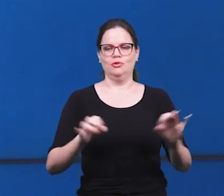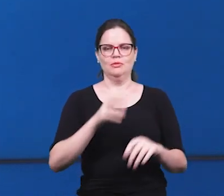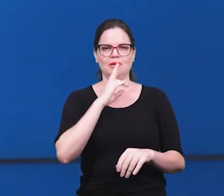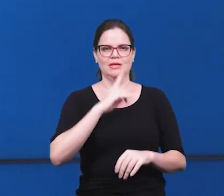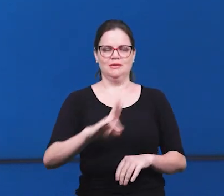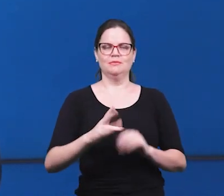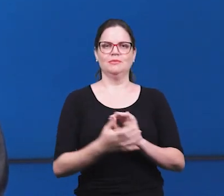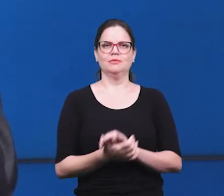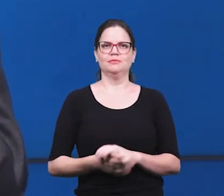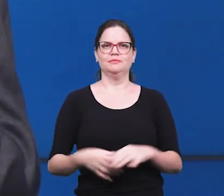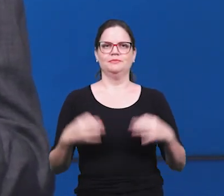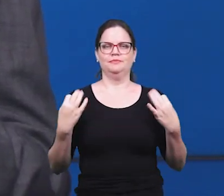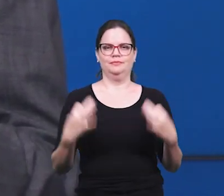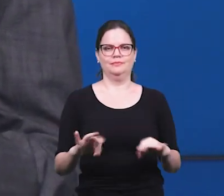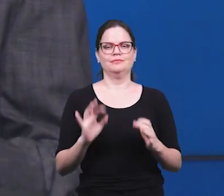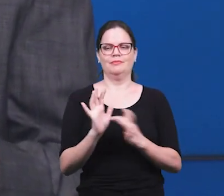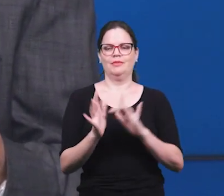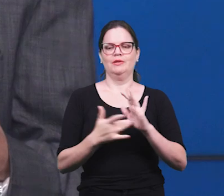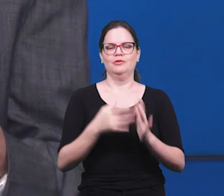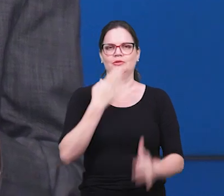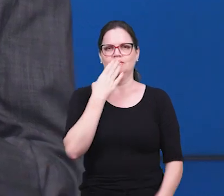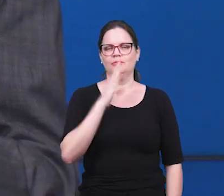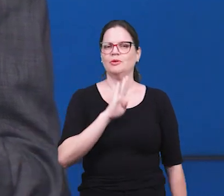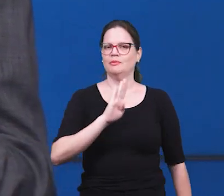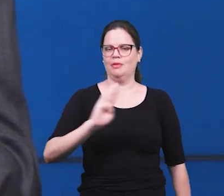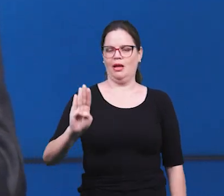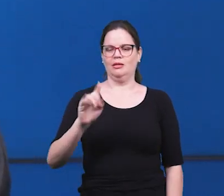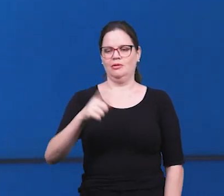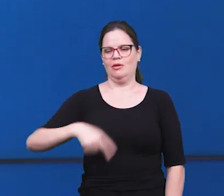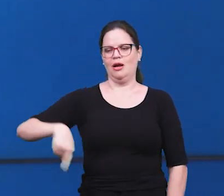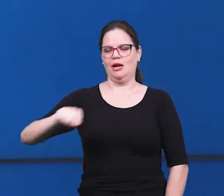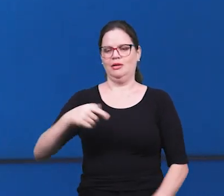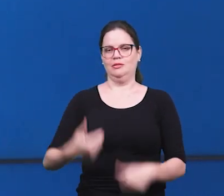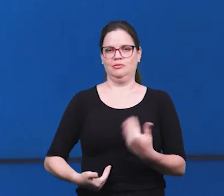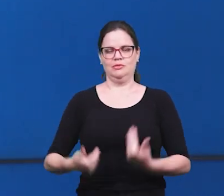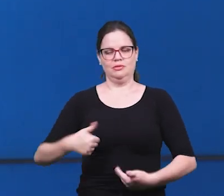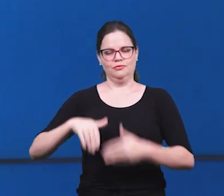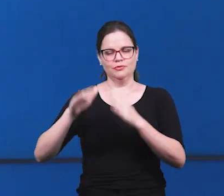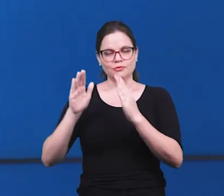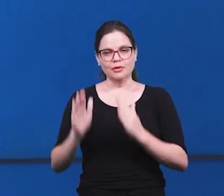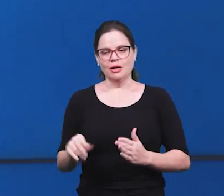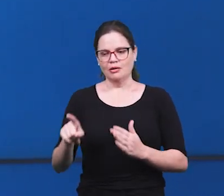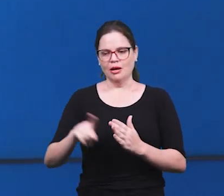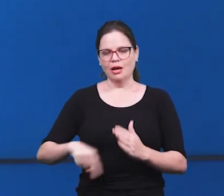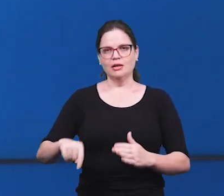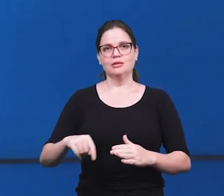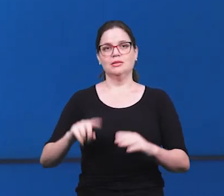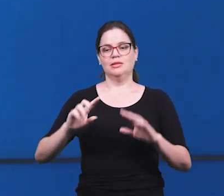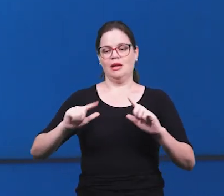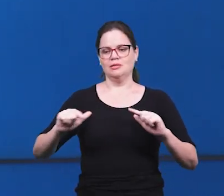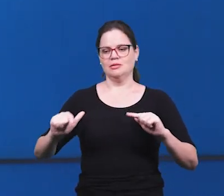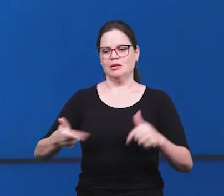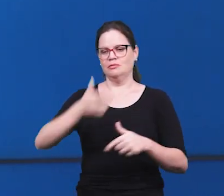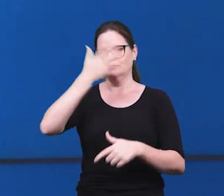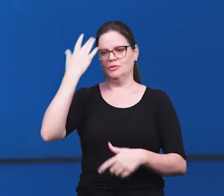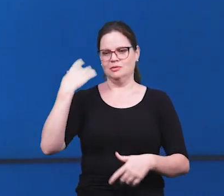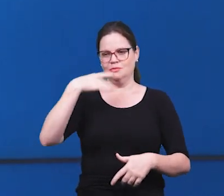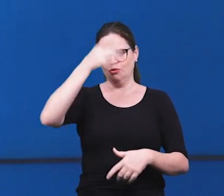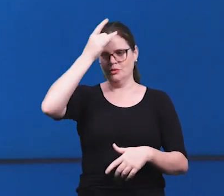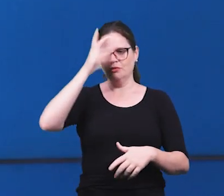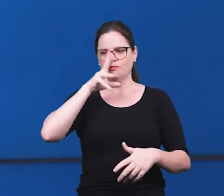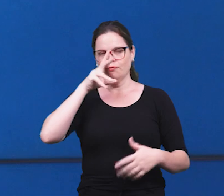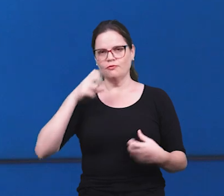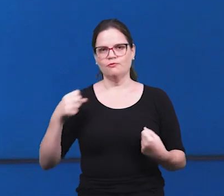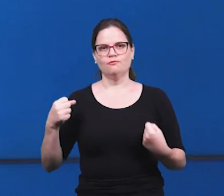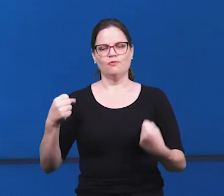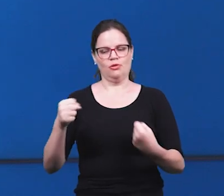né? É exatamente isso que Jesus prometeu à sua igreja, àqueles que o Espírito de fortaleza de